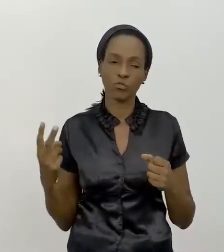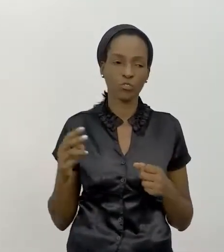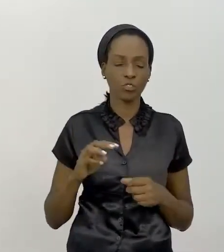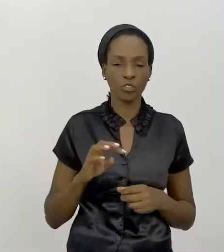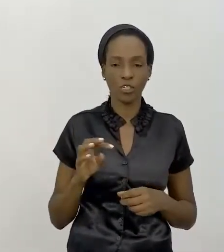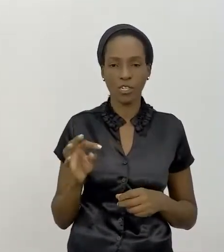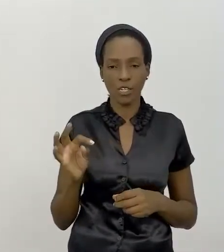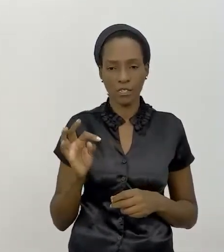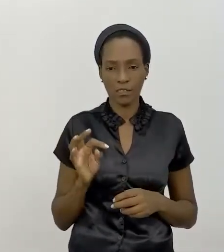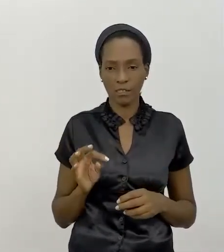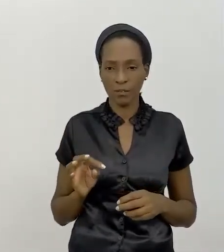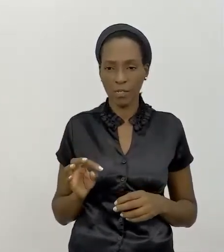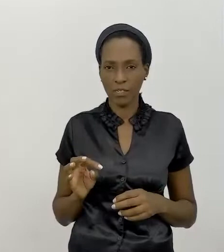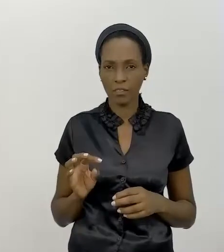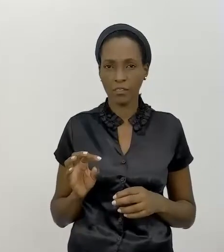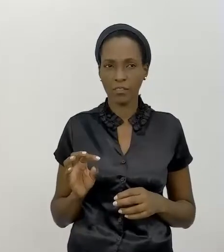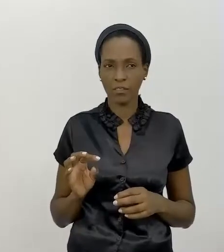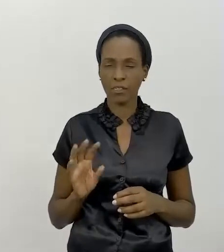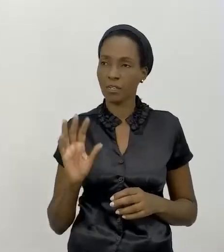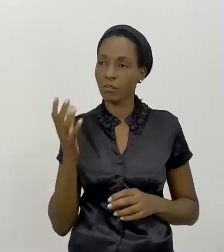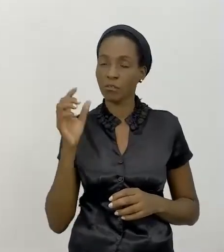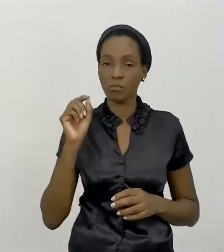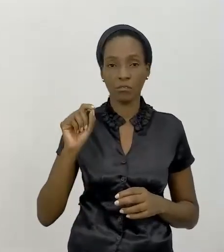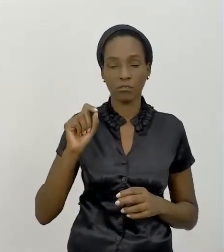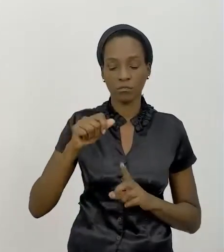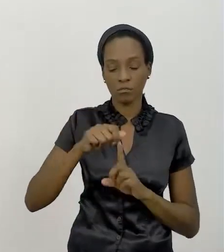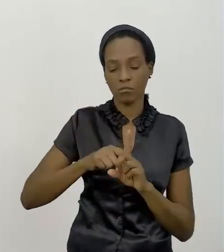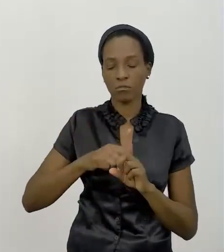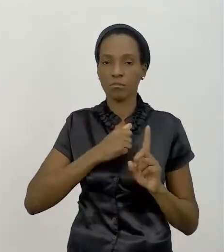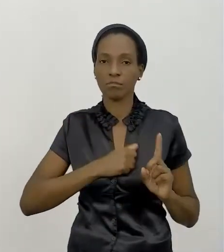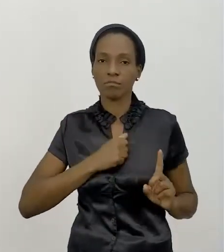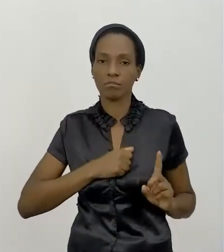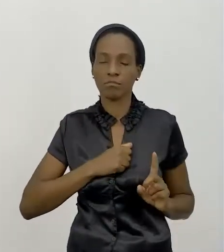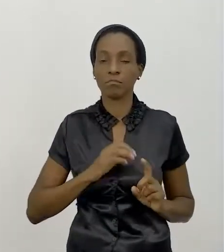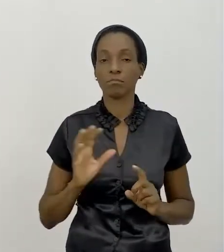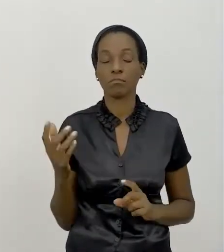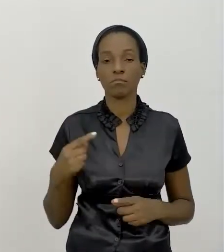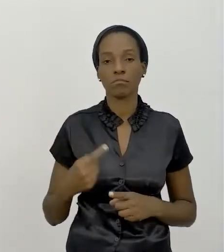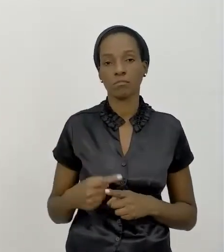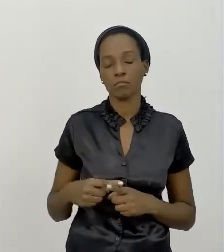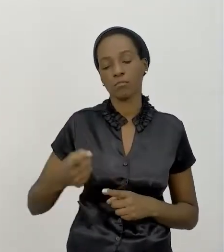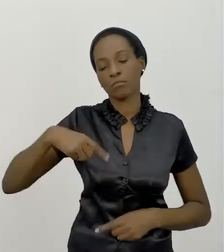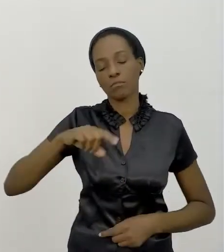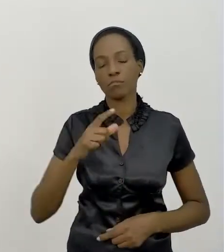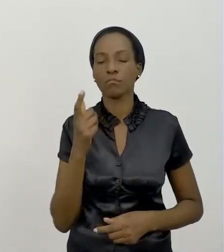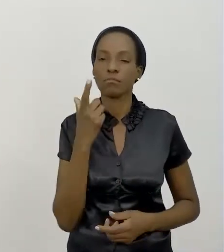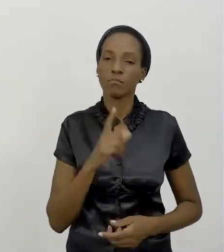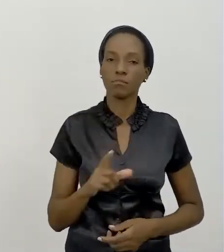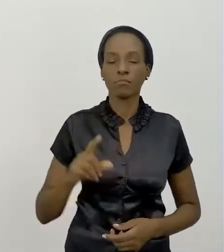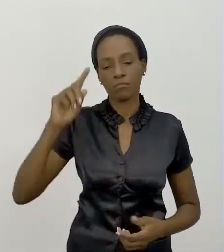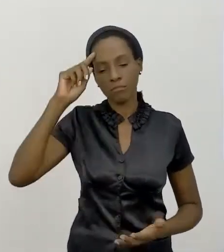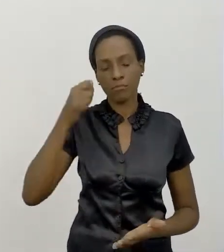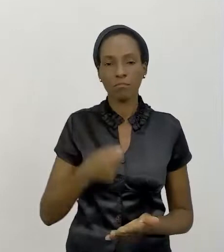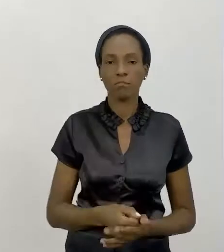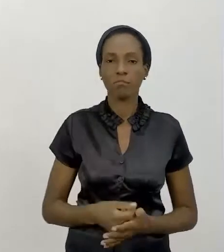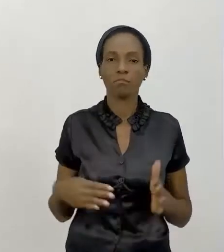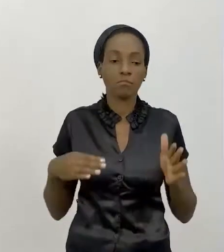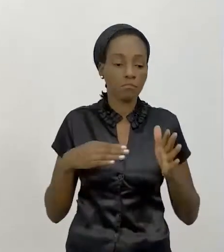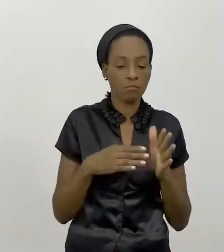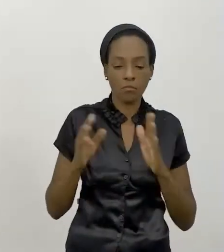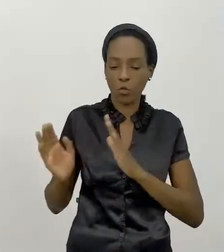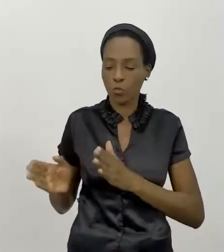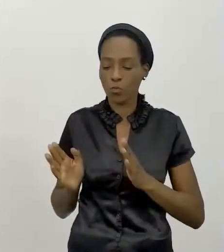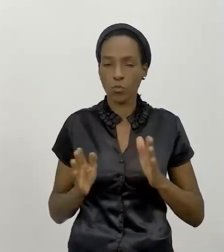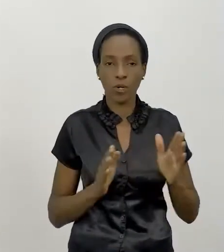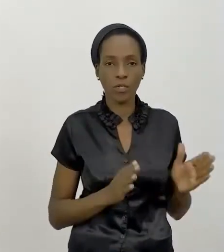pode acontecer, por exemplo, no mês de agosto. Essas coisas acontecem porque a gente consegue estabelecer um padrão. Tanto esses